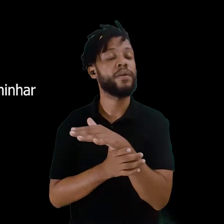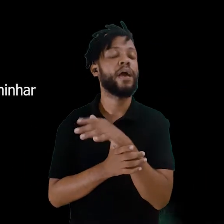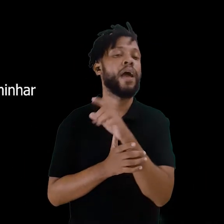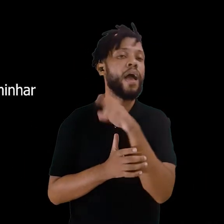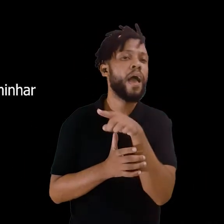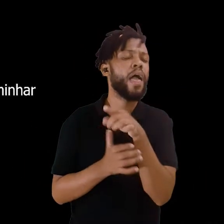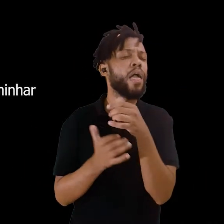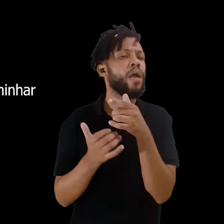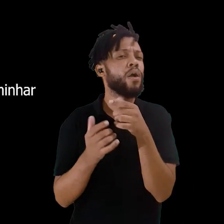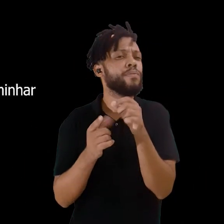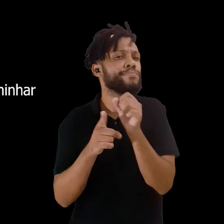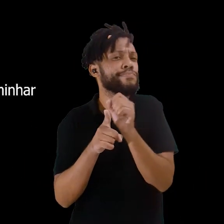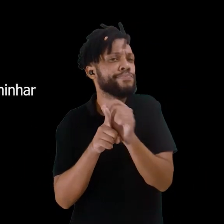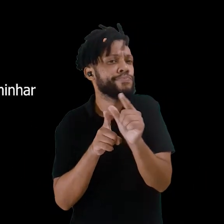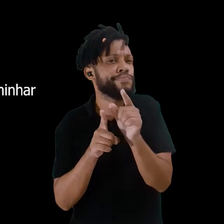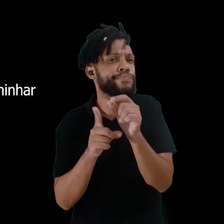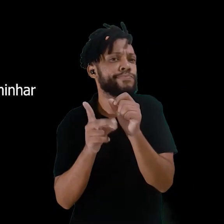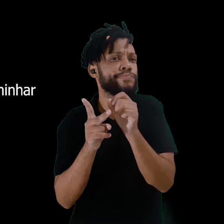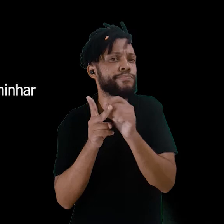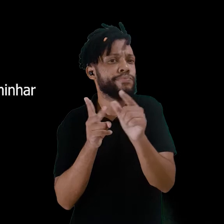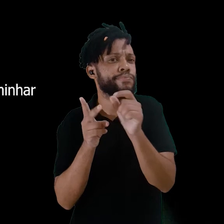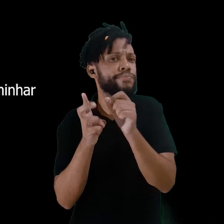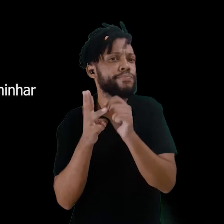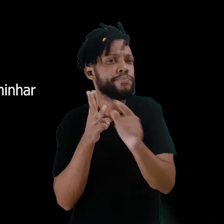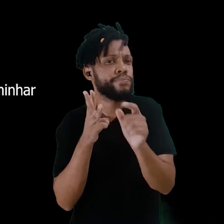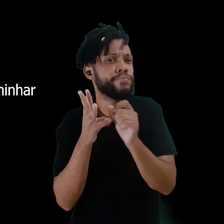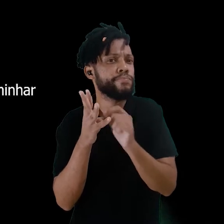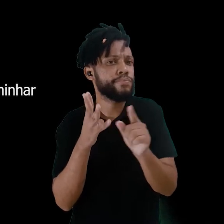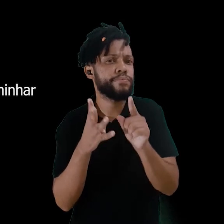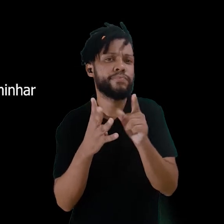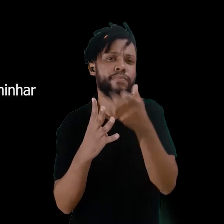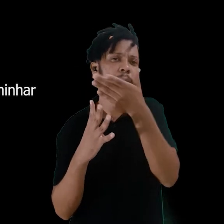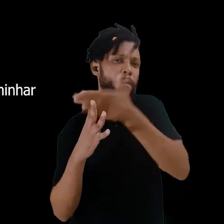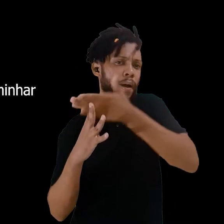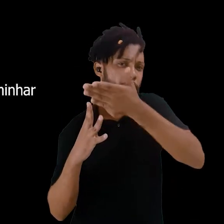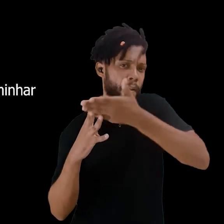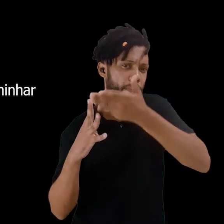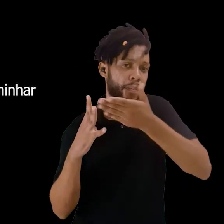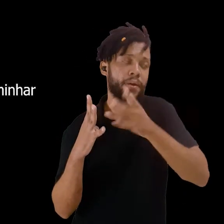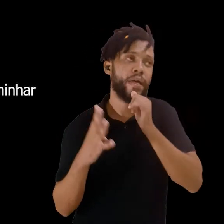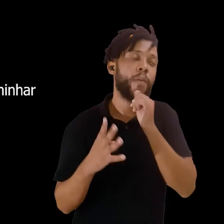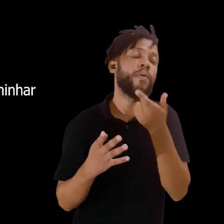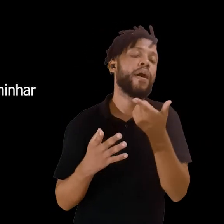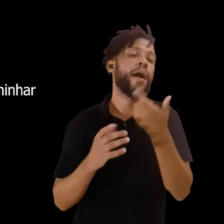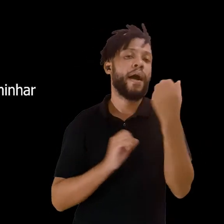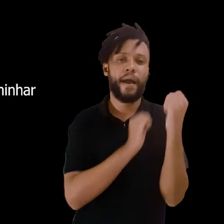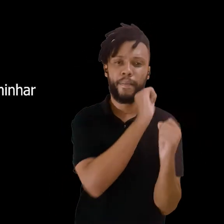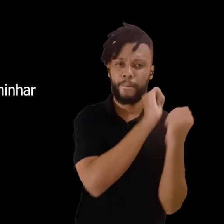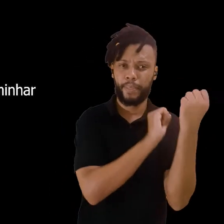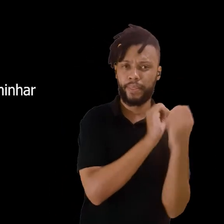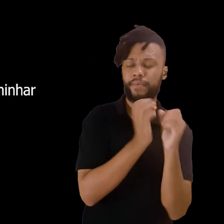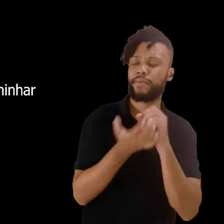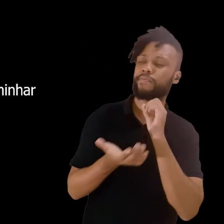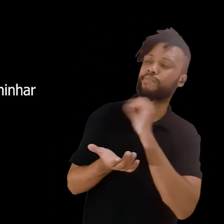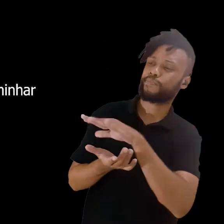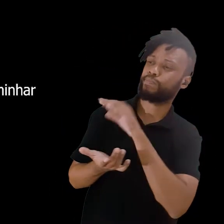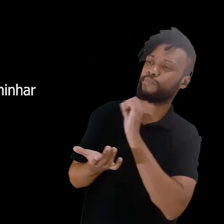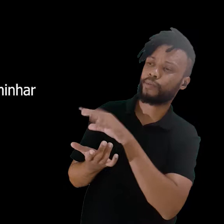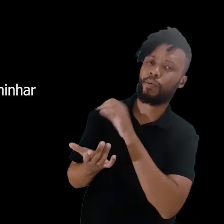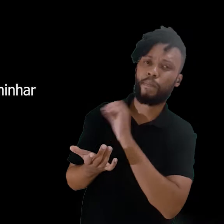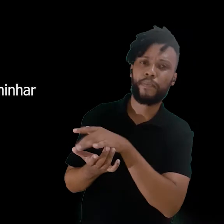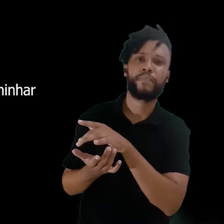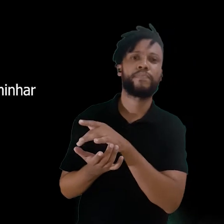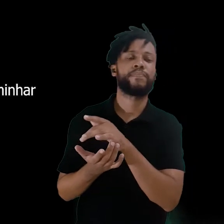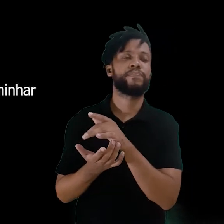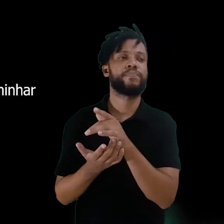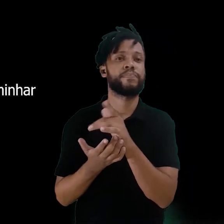feito de forma parcial. Então, você vai colocar o valor que foi depositado. A empresa vai depositando conforme